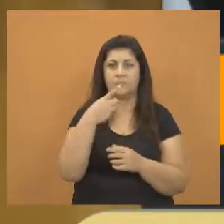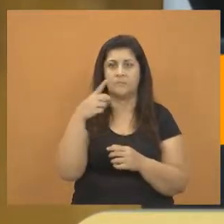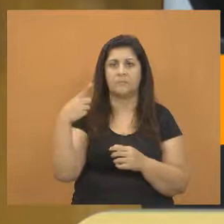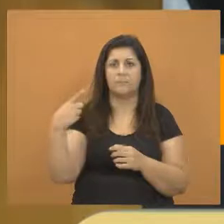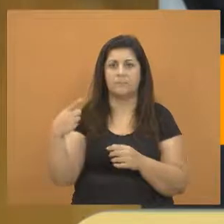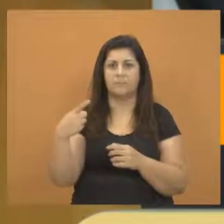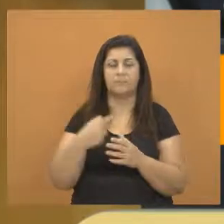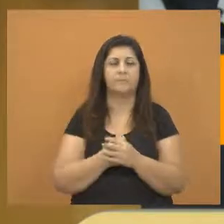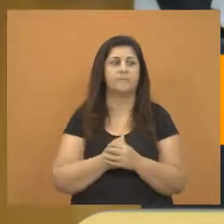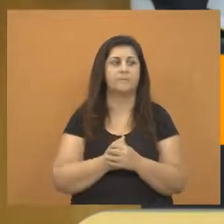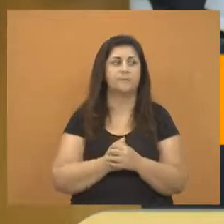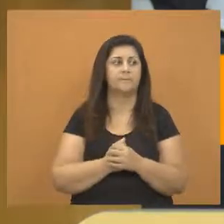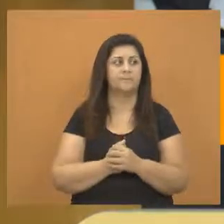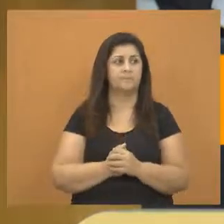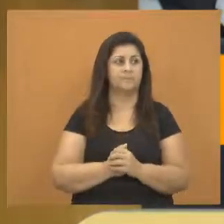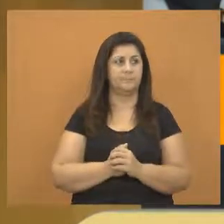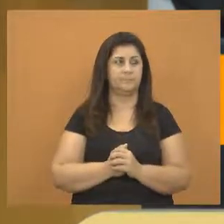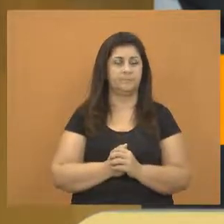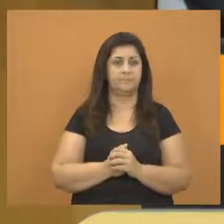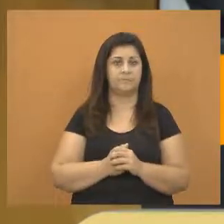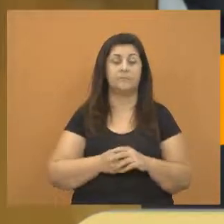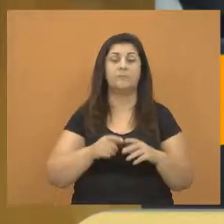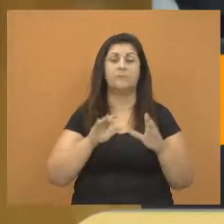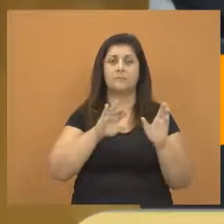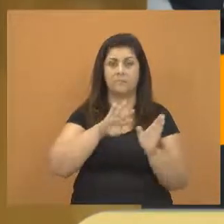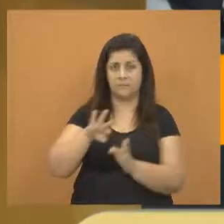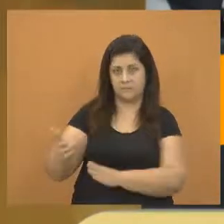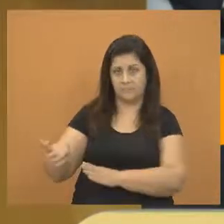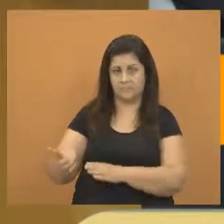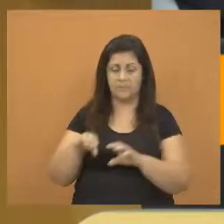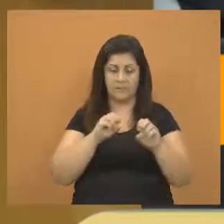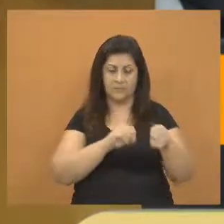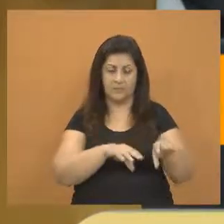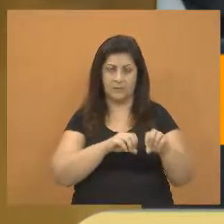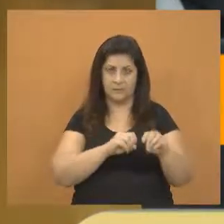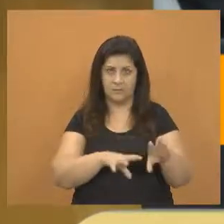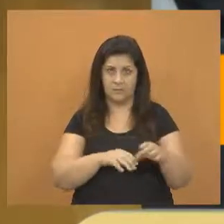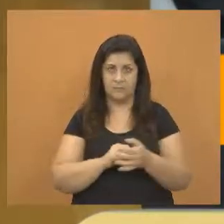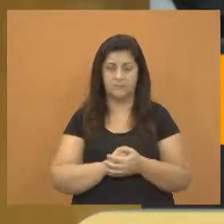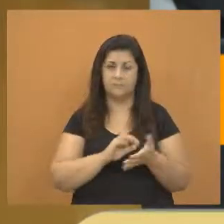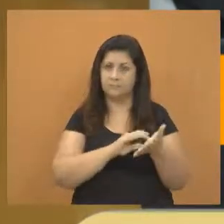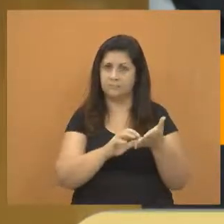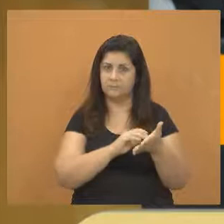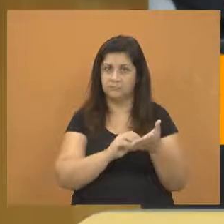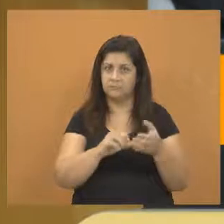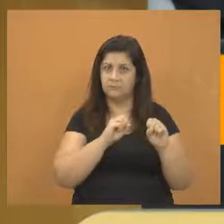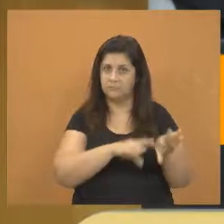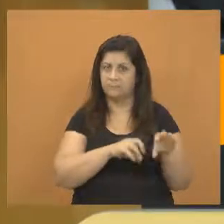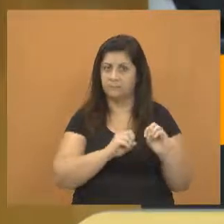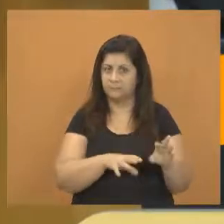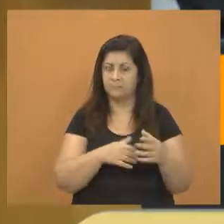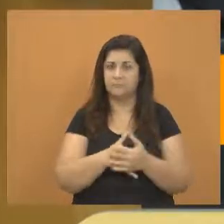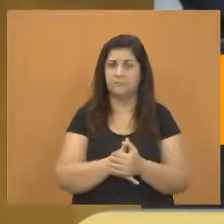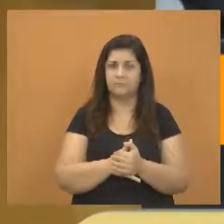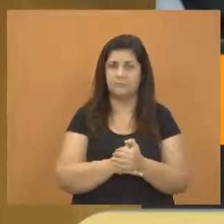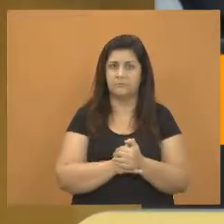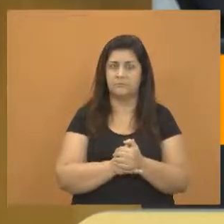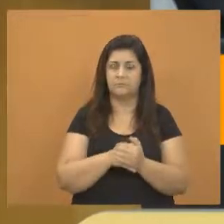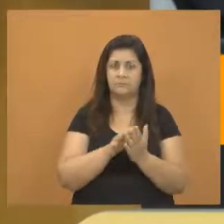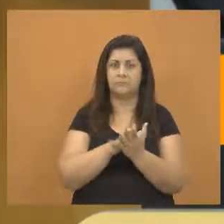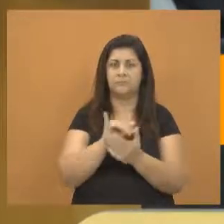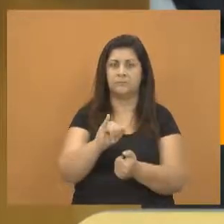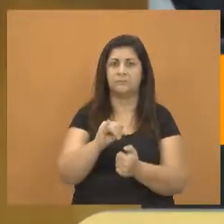2021. Na área da educação, Secretaria de Educação do município de